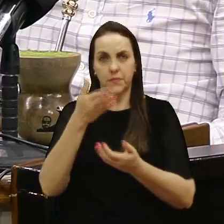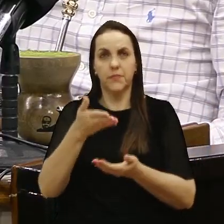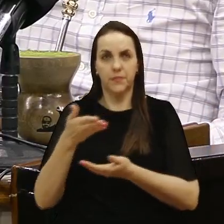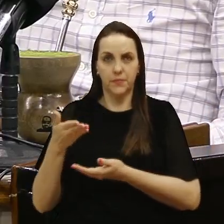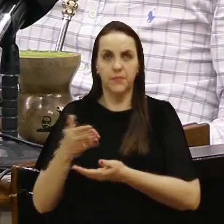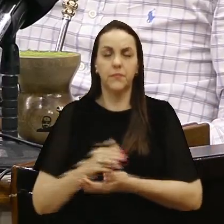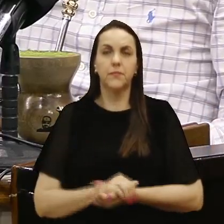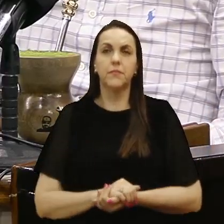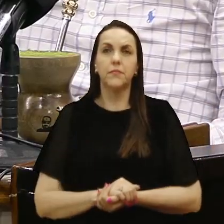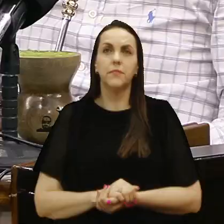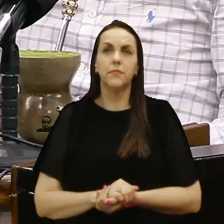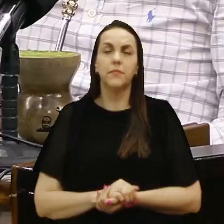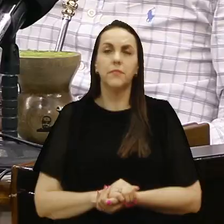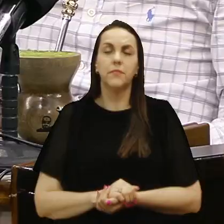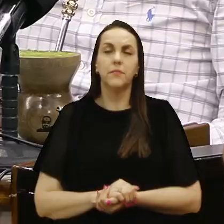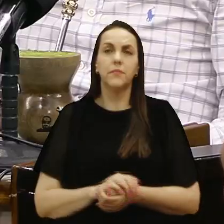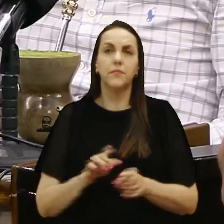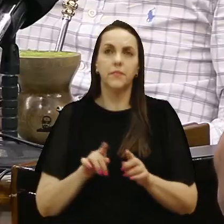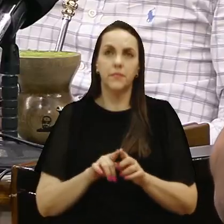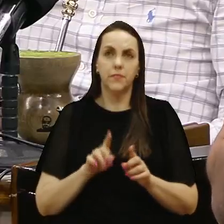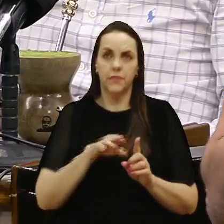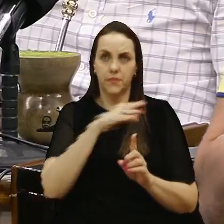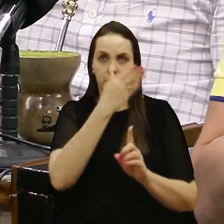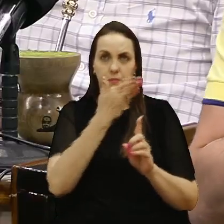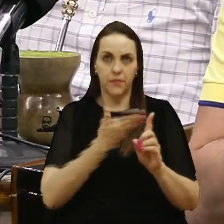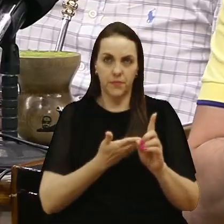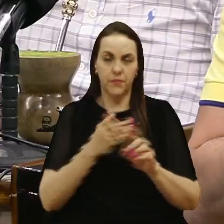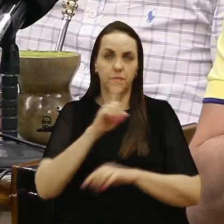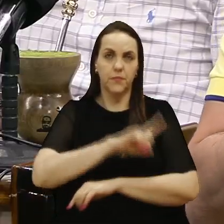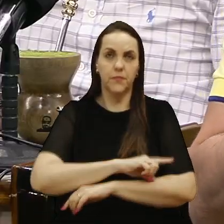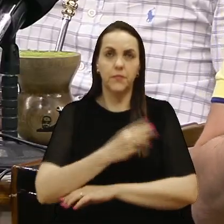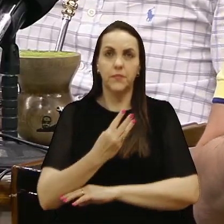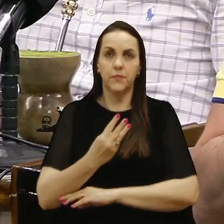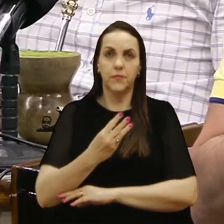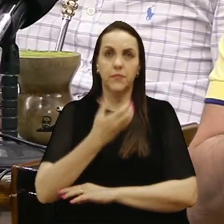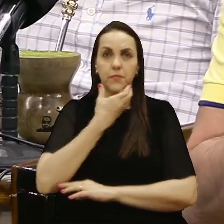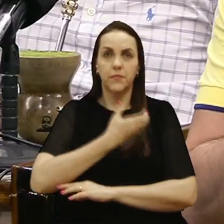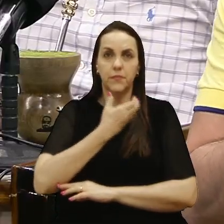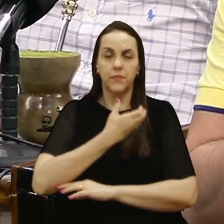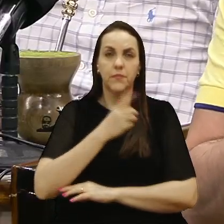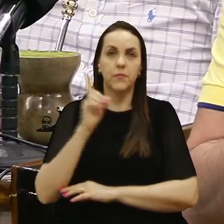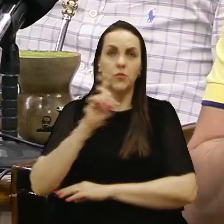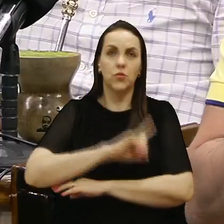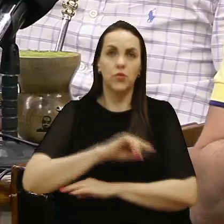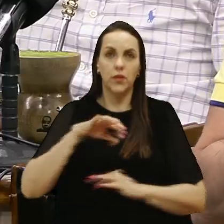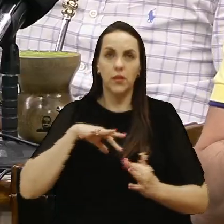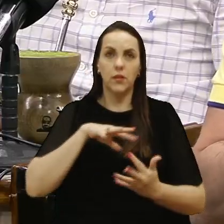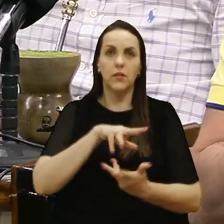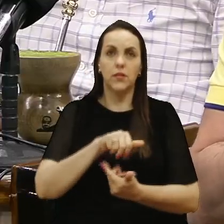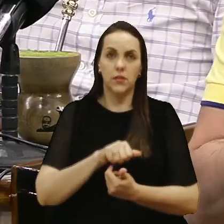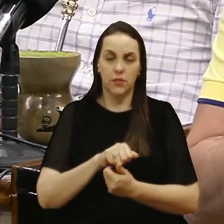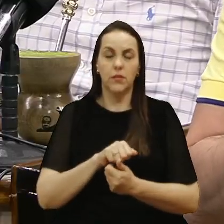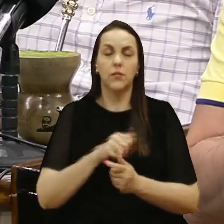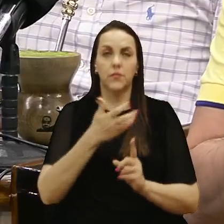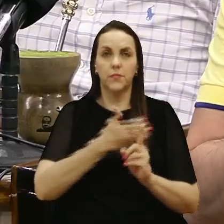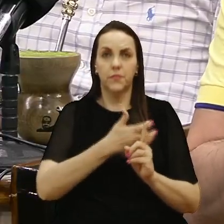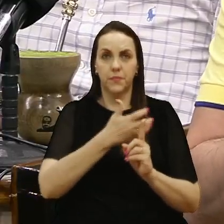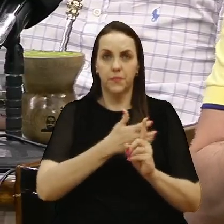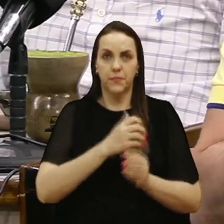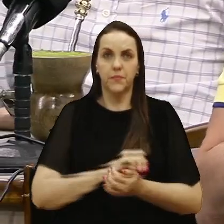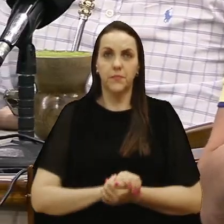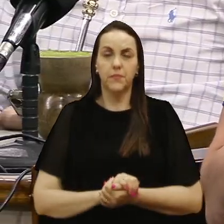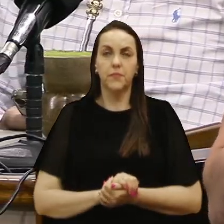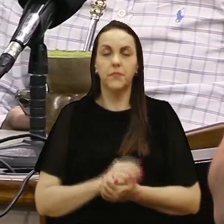Hoje eu quero fazer um voto de congratulações. Hoje é dia 13 de dezembro, é o Dia Internacional das Pessoas com Deficiência. Por